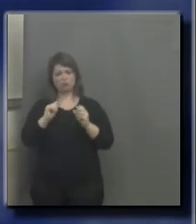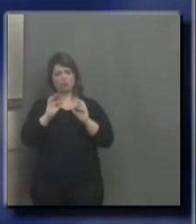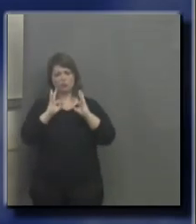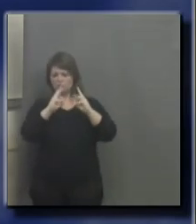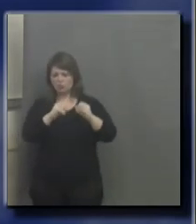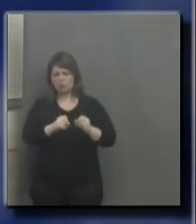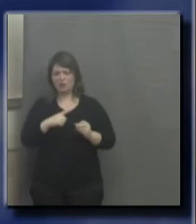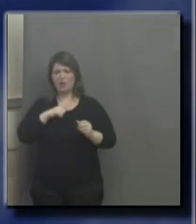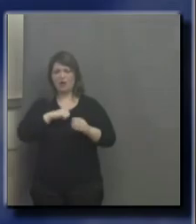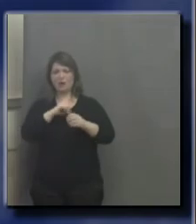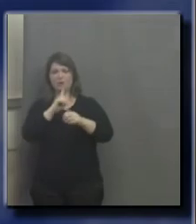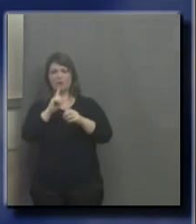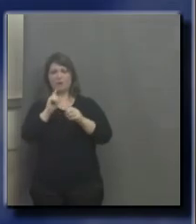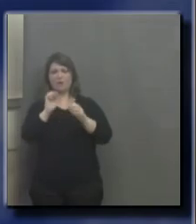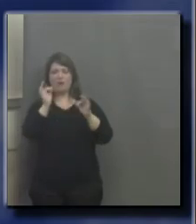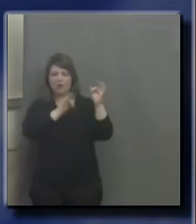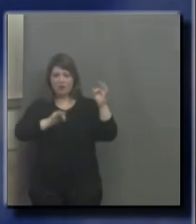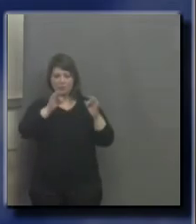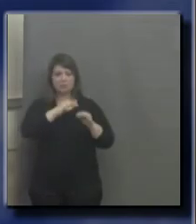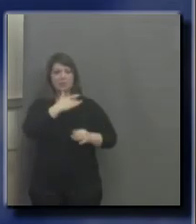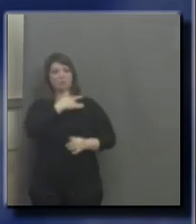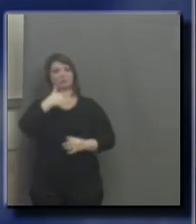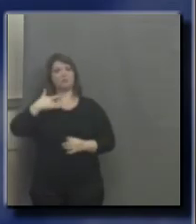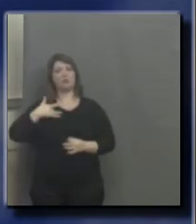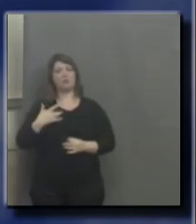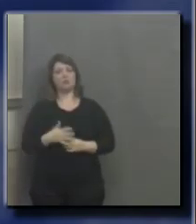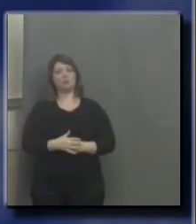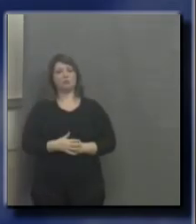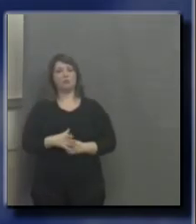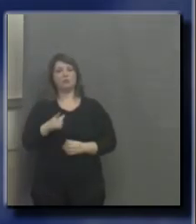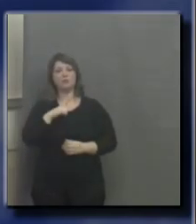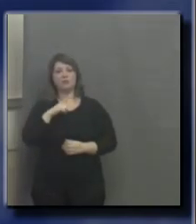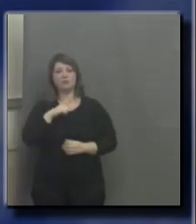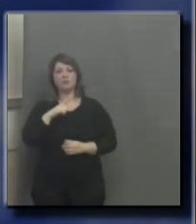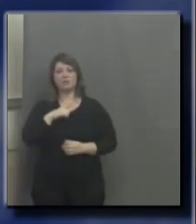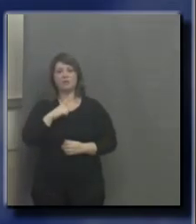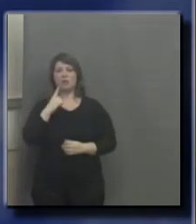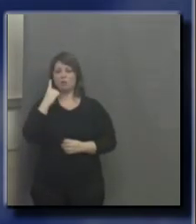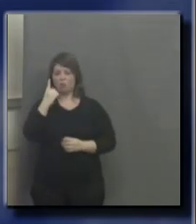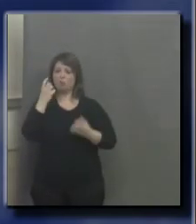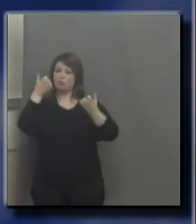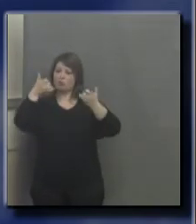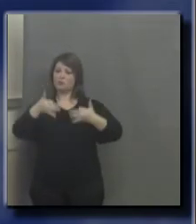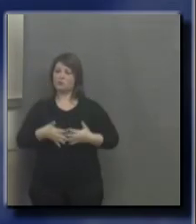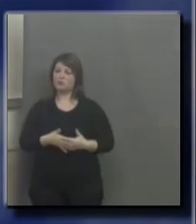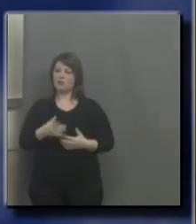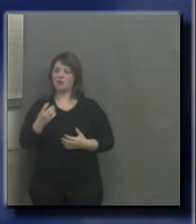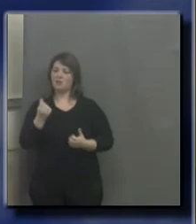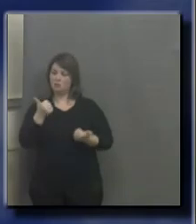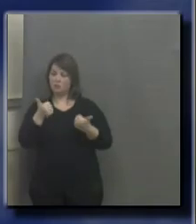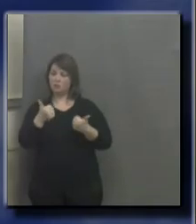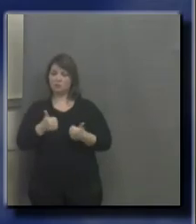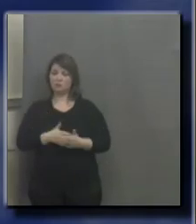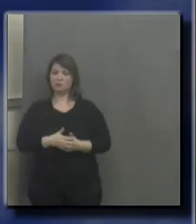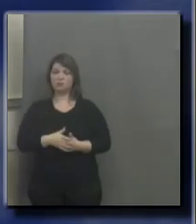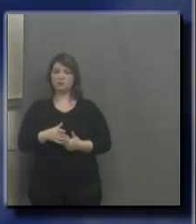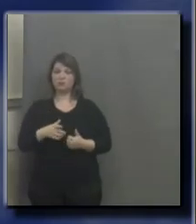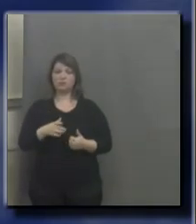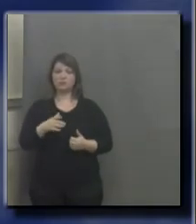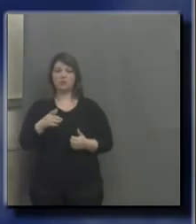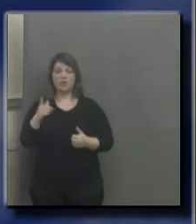de graduação na área da saúde. Por outro lado, nós temos um dado positivo, que é, por exemplo, a área